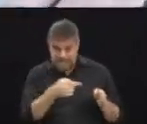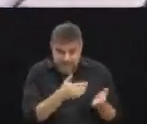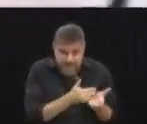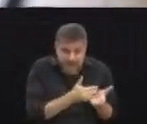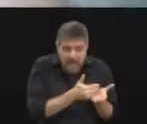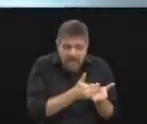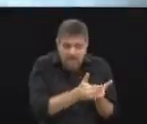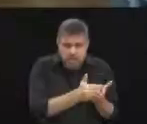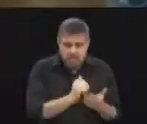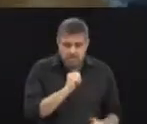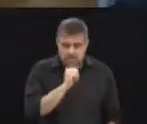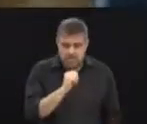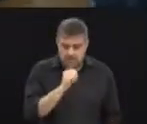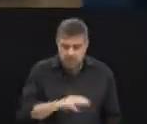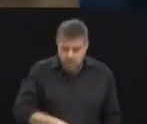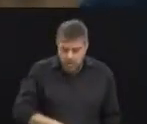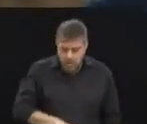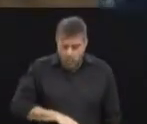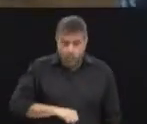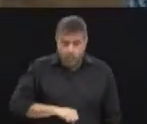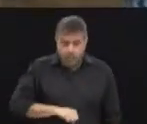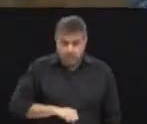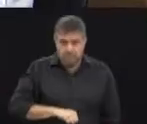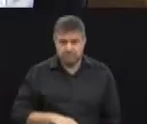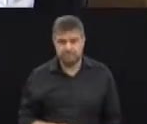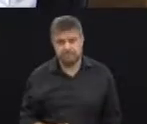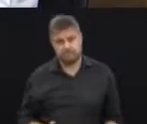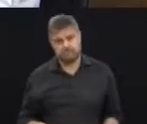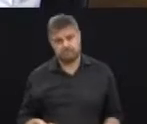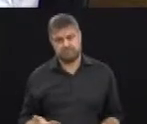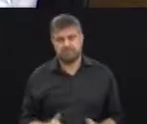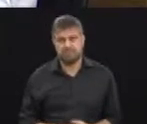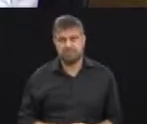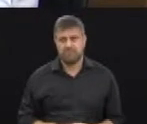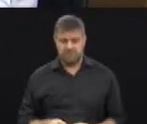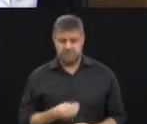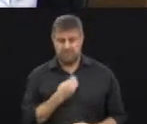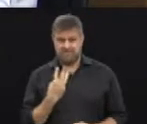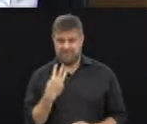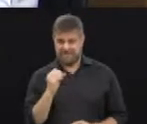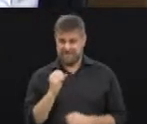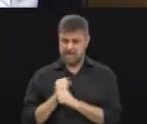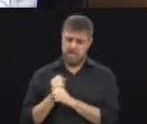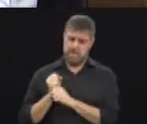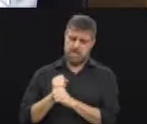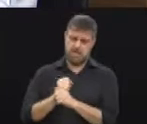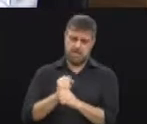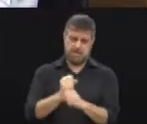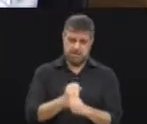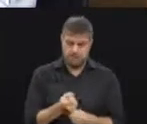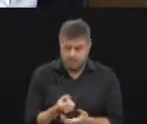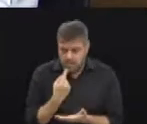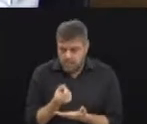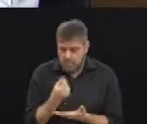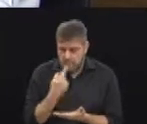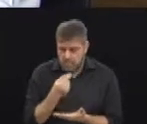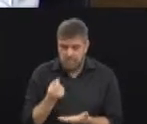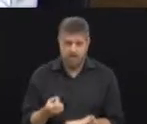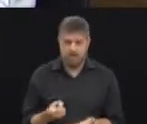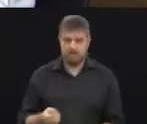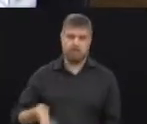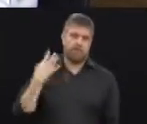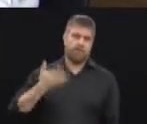que é quando começa a gente ter a menopausa, pelo menos viver 30 anos aí à base